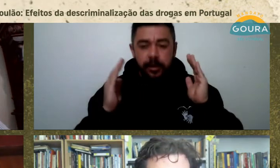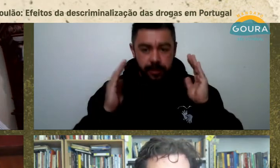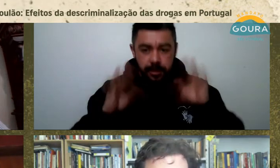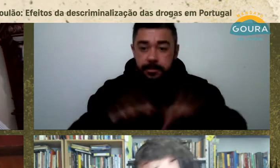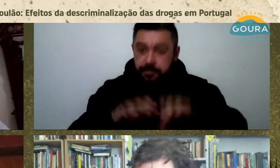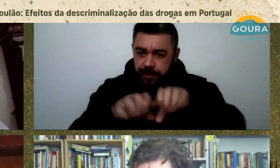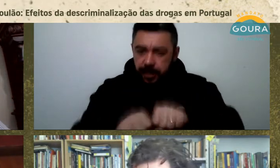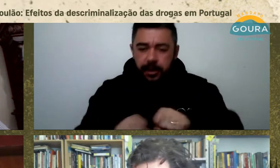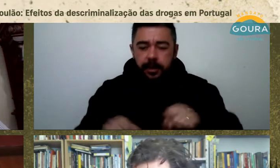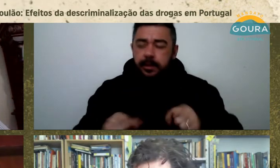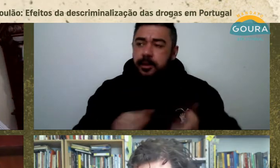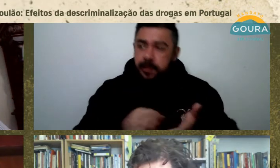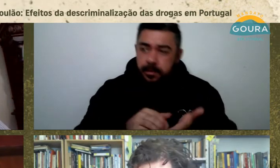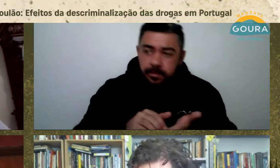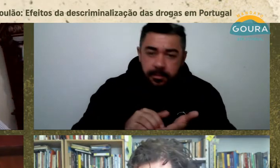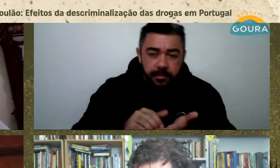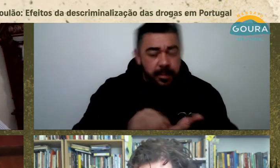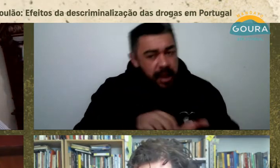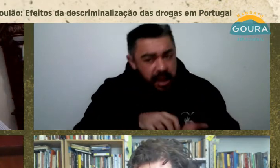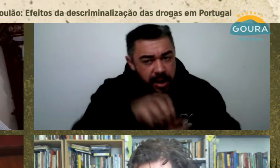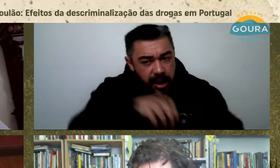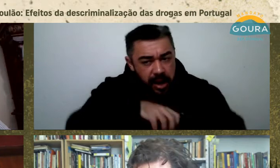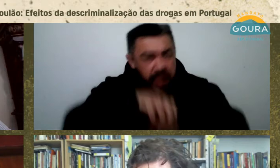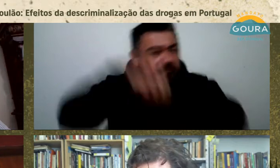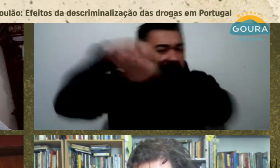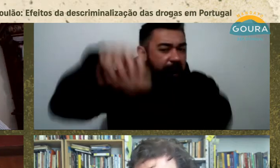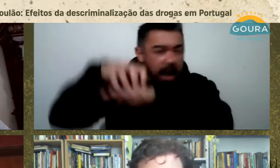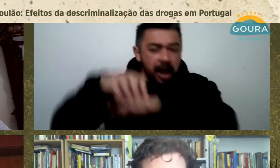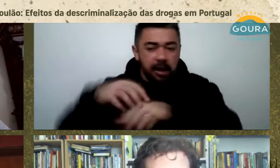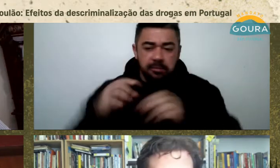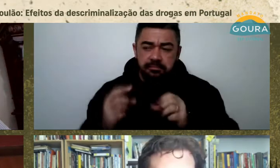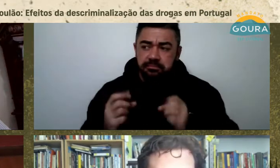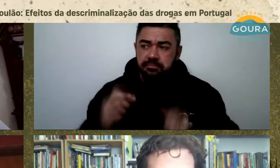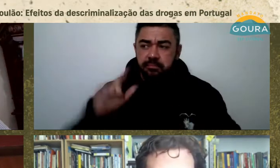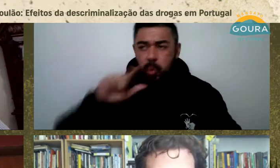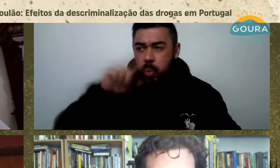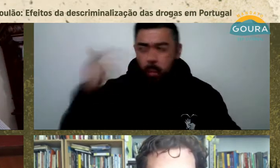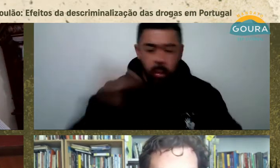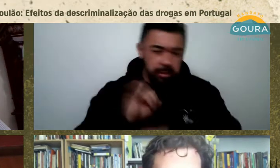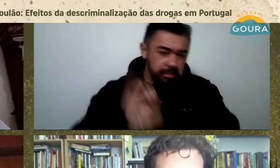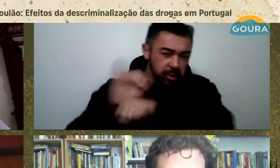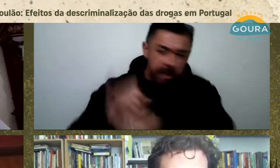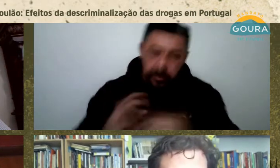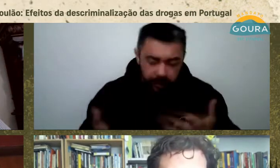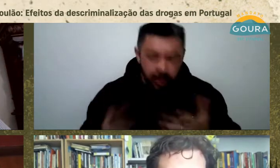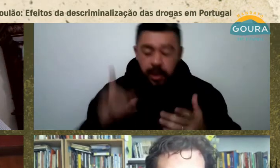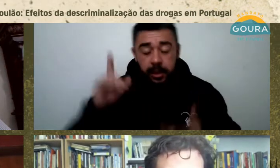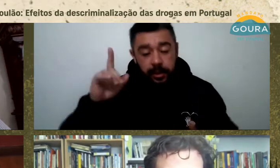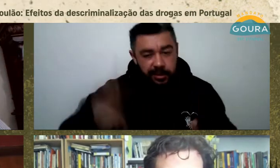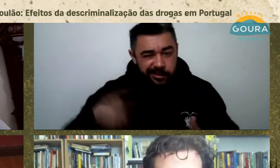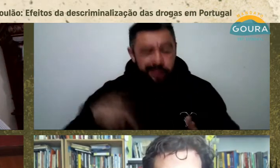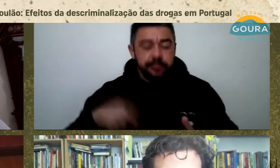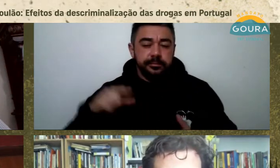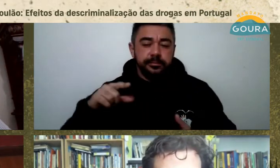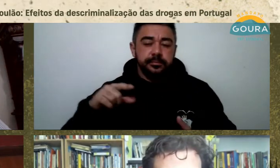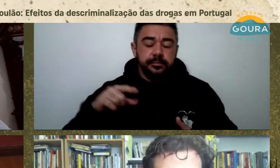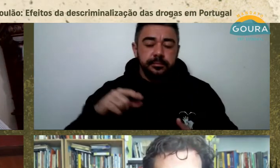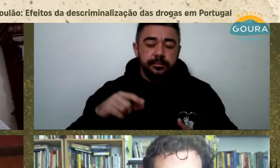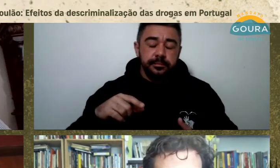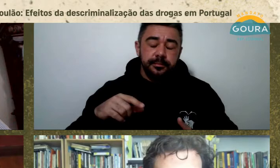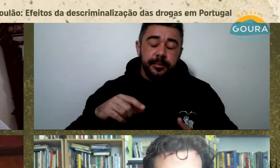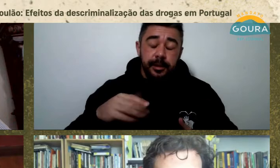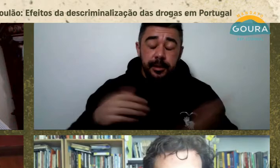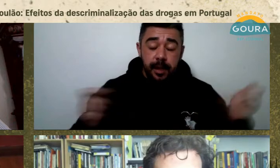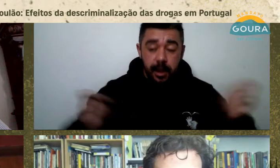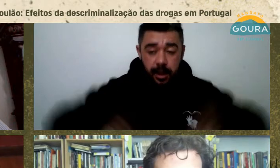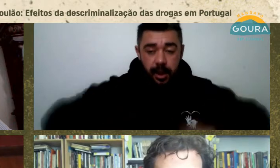envios de substâncias, e aumentando assim a sua eficácia, traduzida na menor disponibilidade